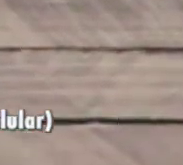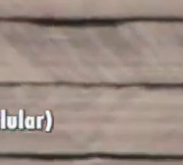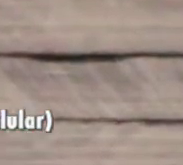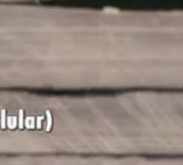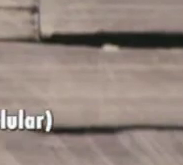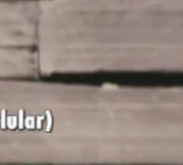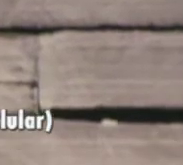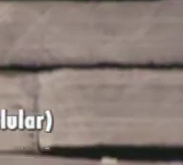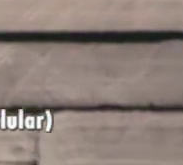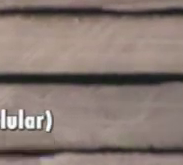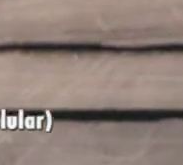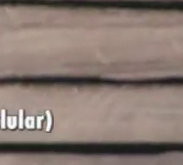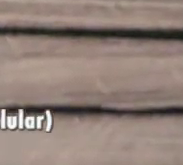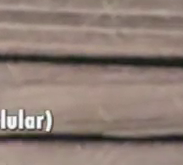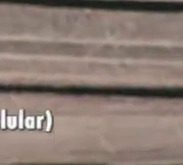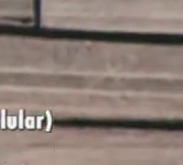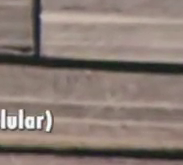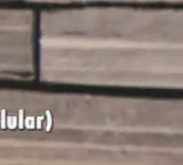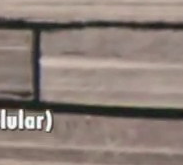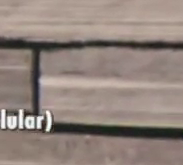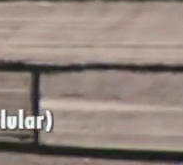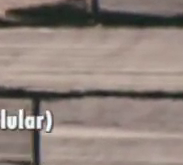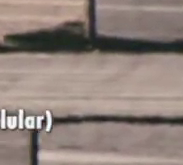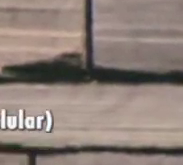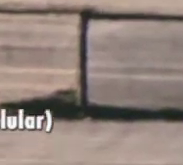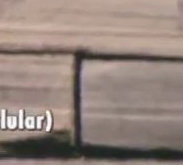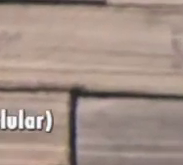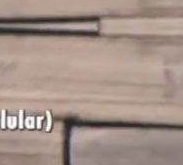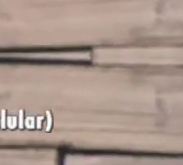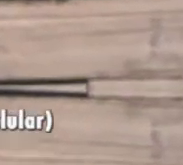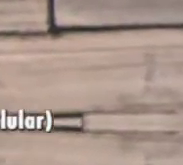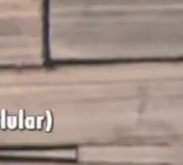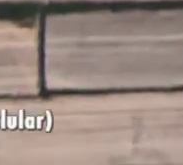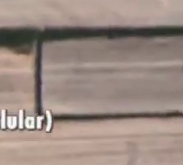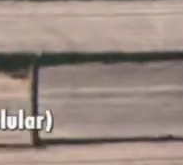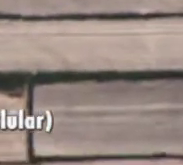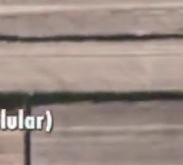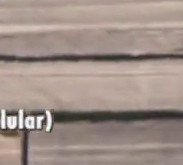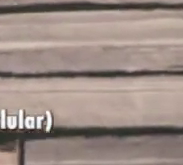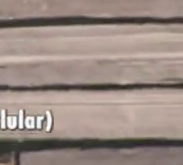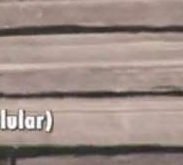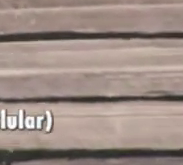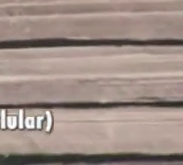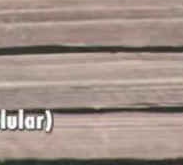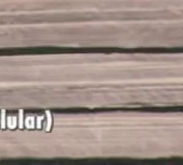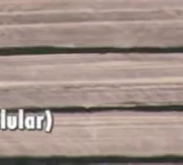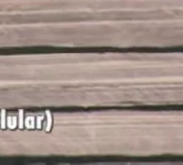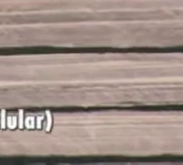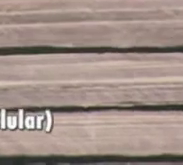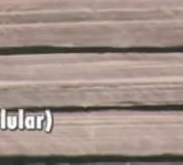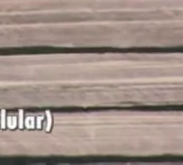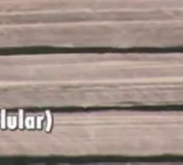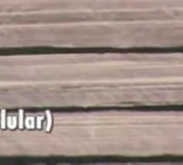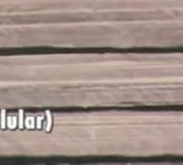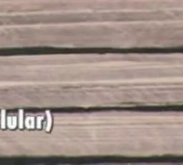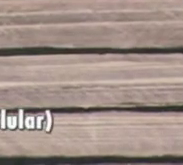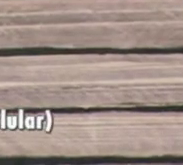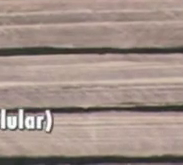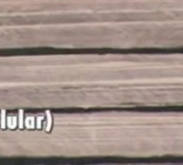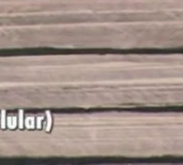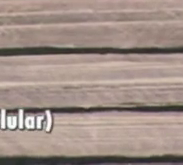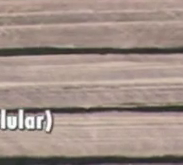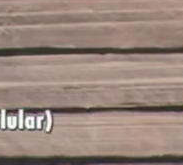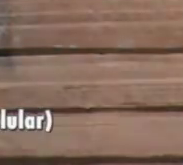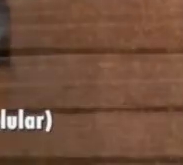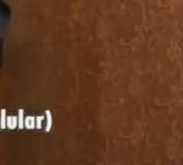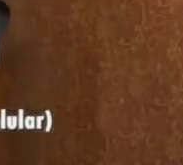Nossa Senhora. E os terços que ficarão ali expostos vão lembrar sempre as pessoas que nessa casa se reza o Santo Terço. E agora,